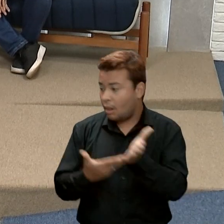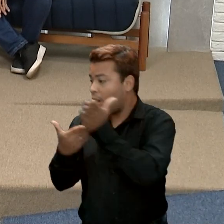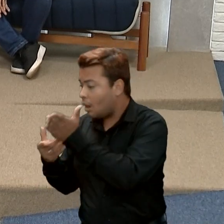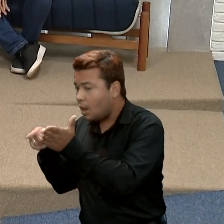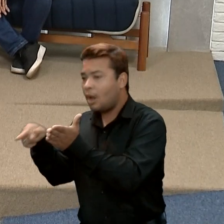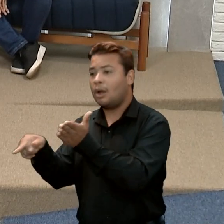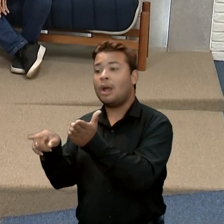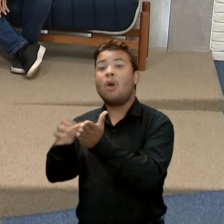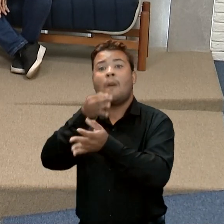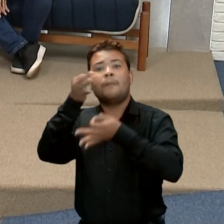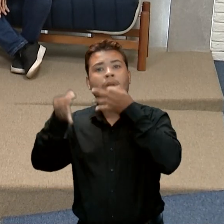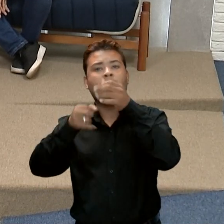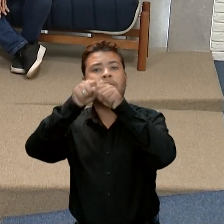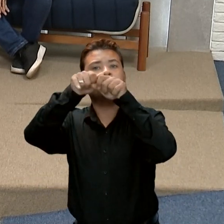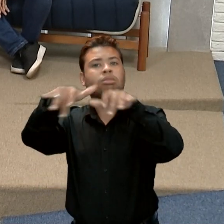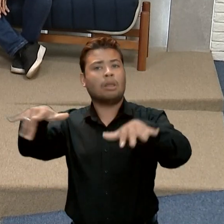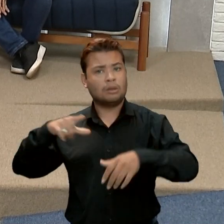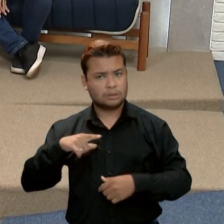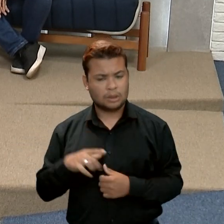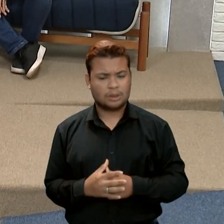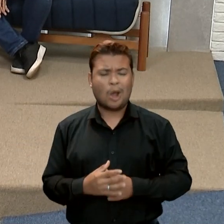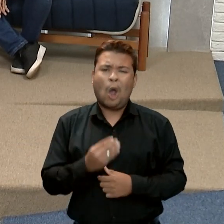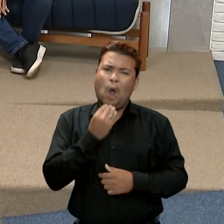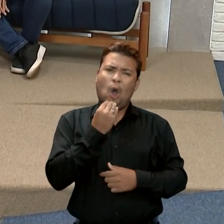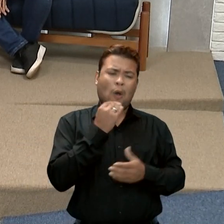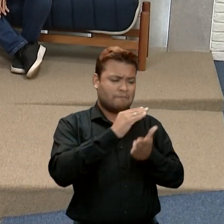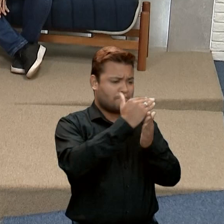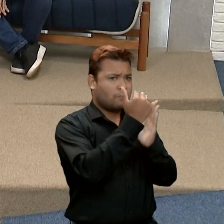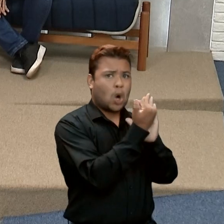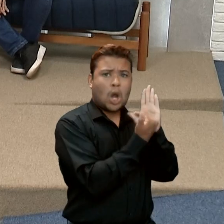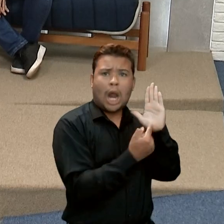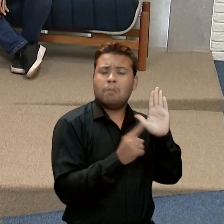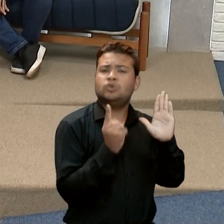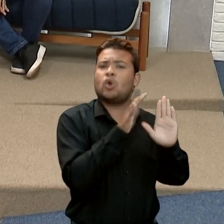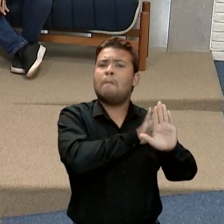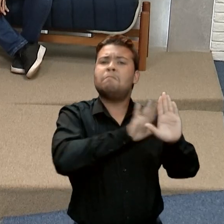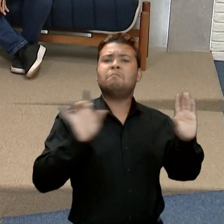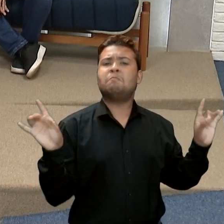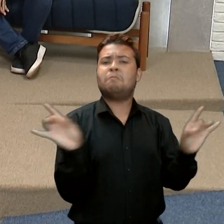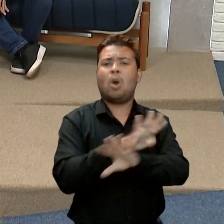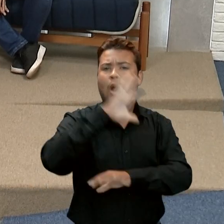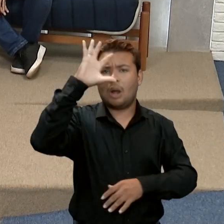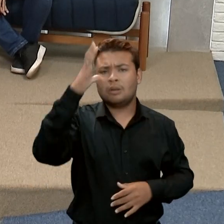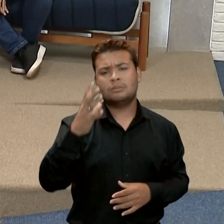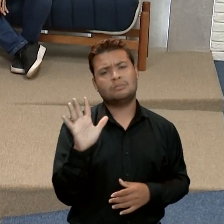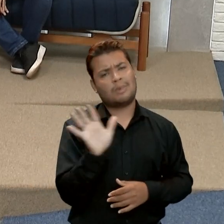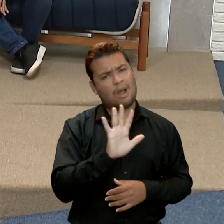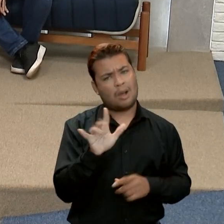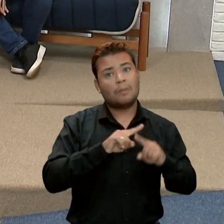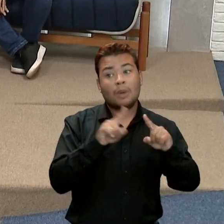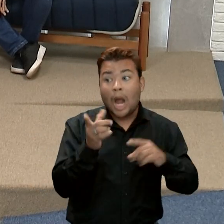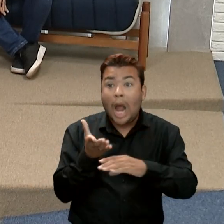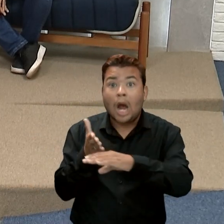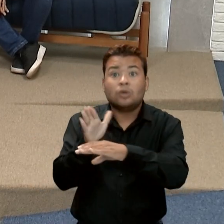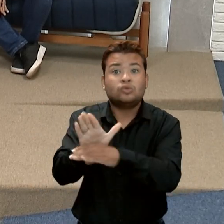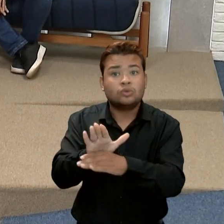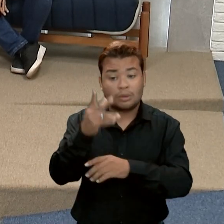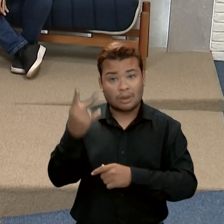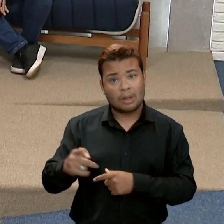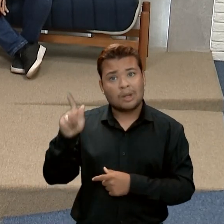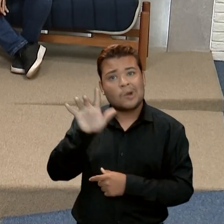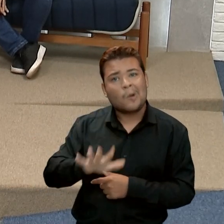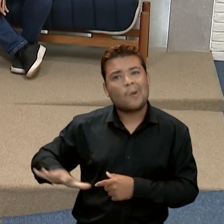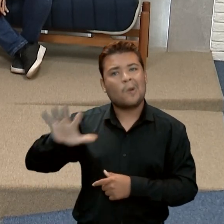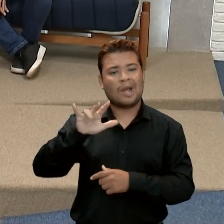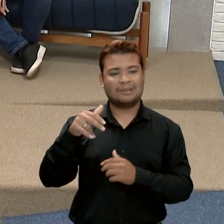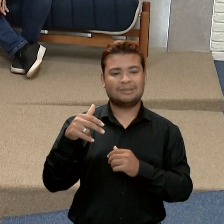claro que não é esse programa sozinho, mas ele tem contribuído para mudar o nível técnico da construção civil de Goiás,